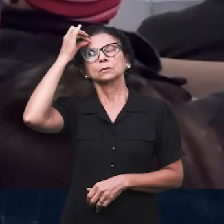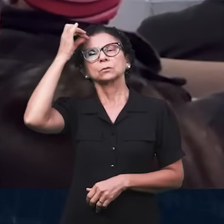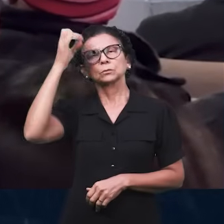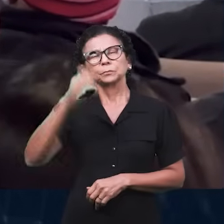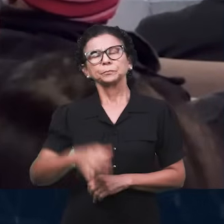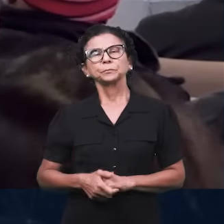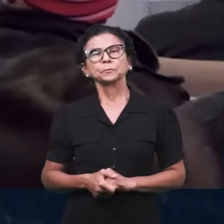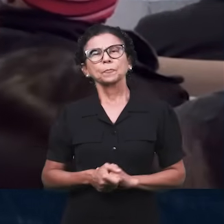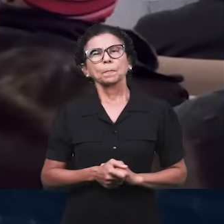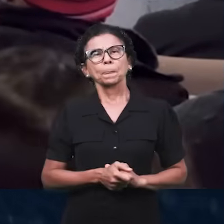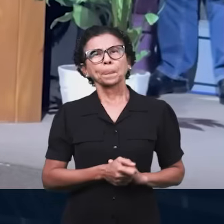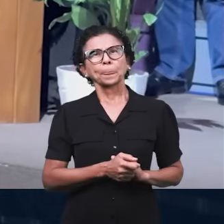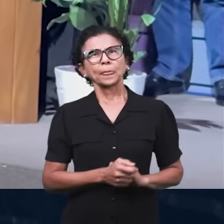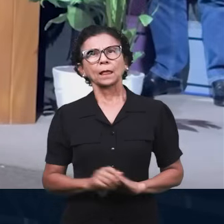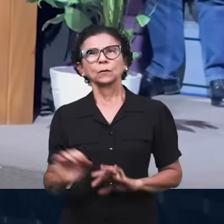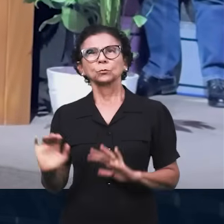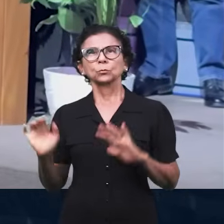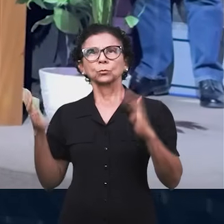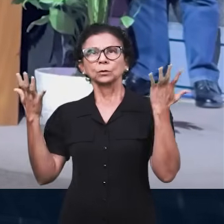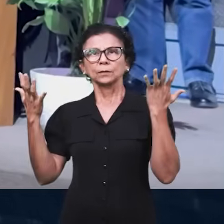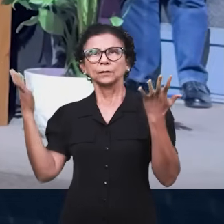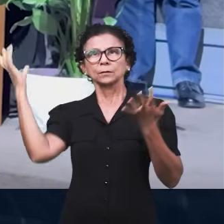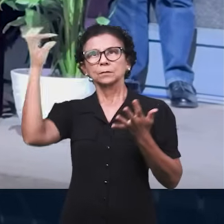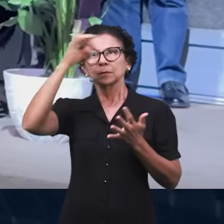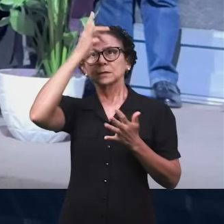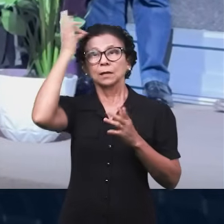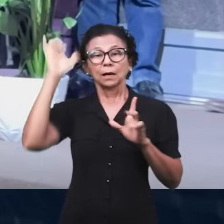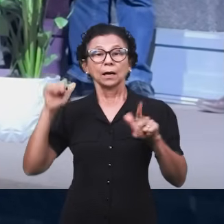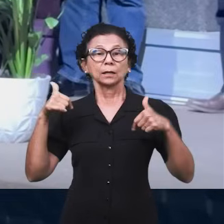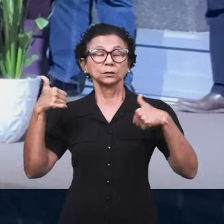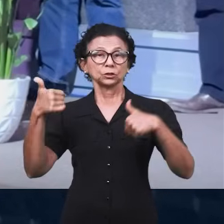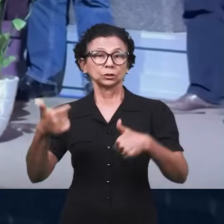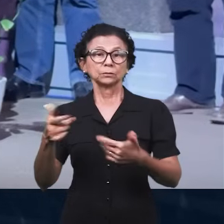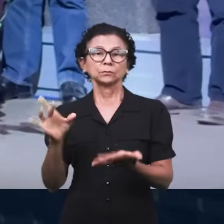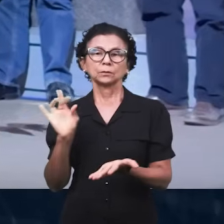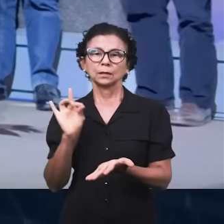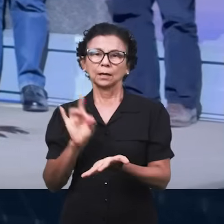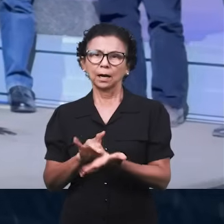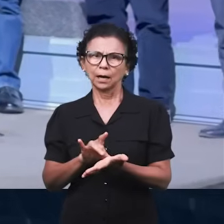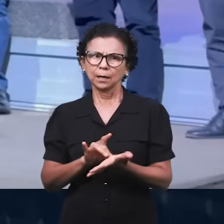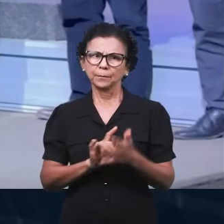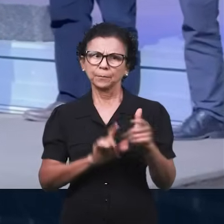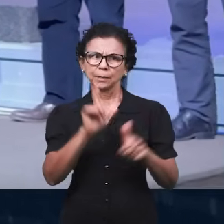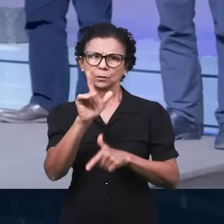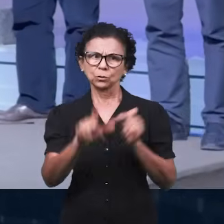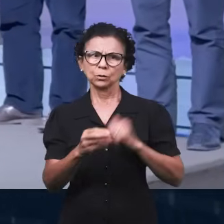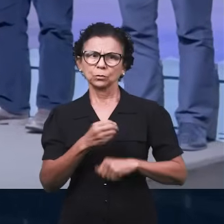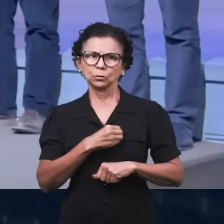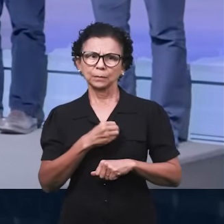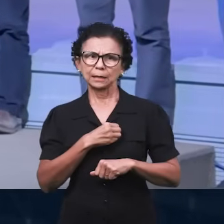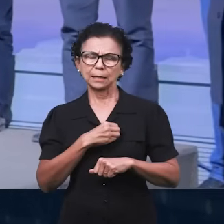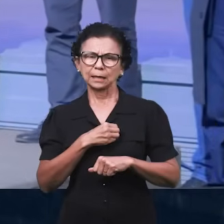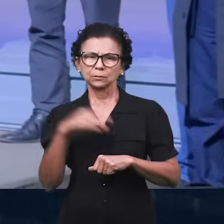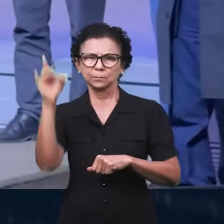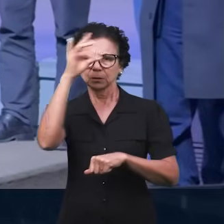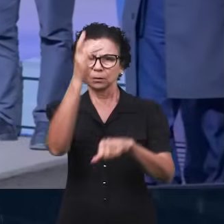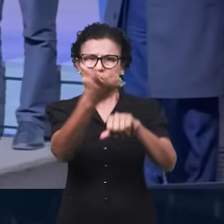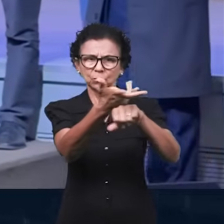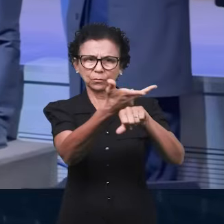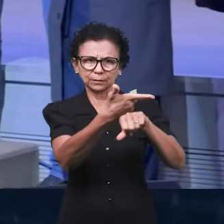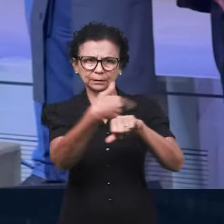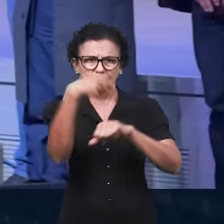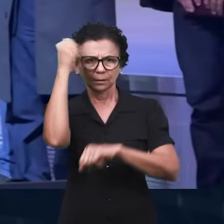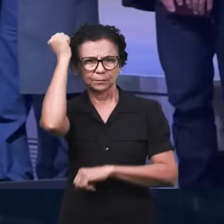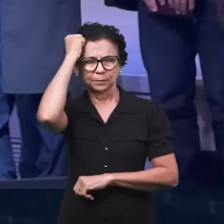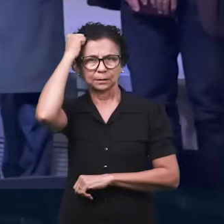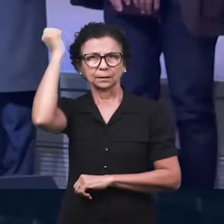Espírito Santo durante todo o evento foi notório, com vidas sendo convencidas do pecado, tocadas pelo Senhor Deus e